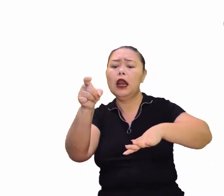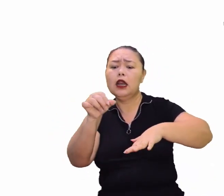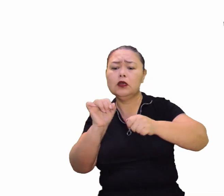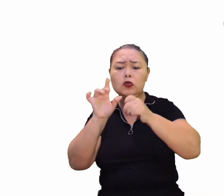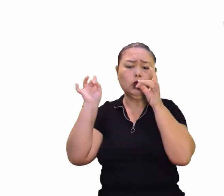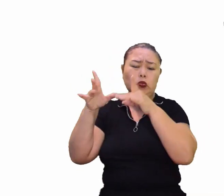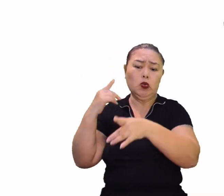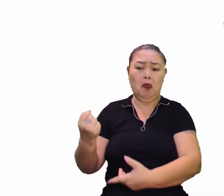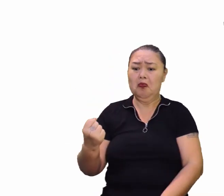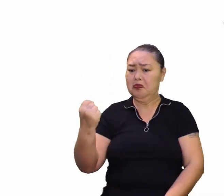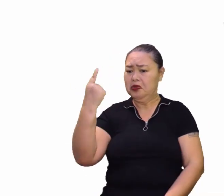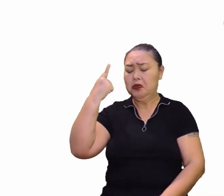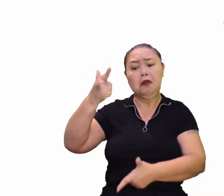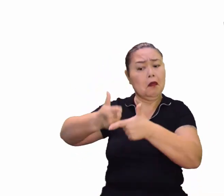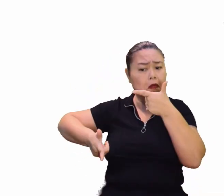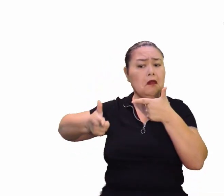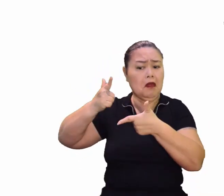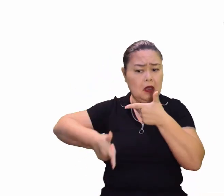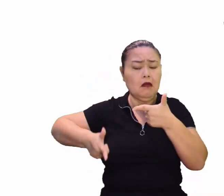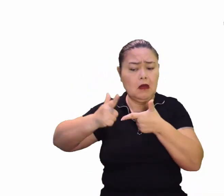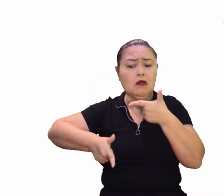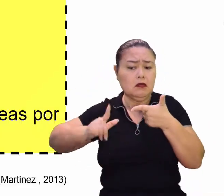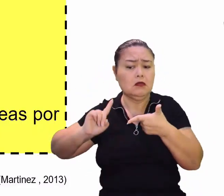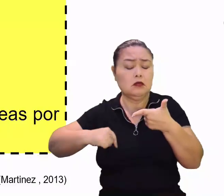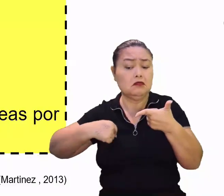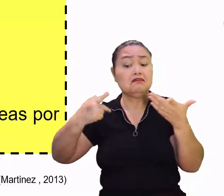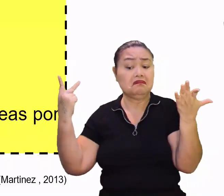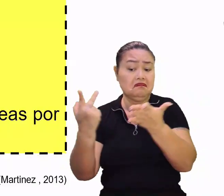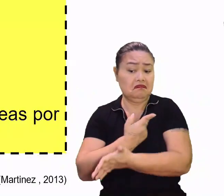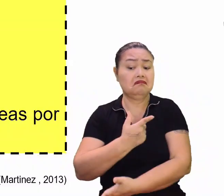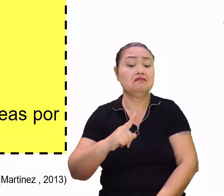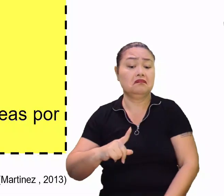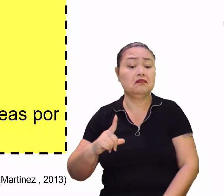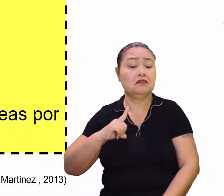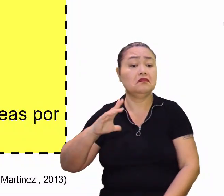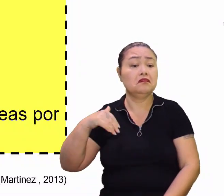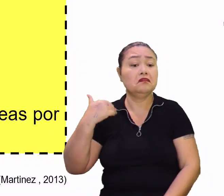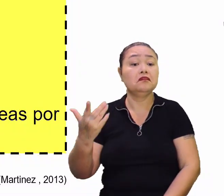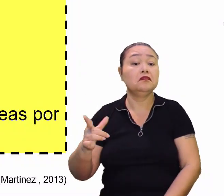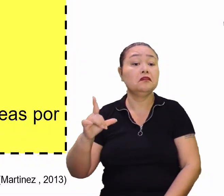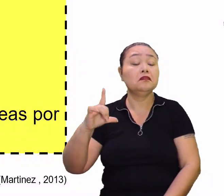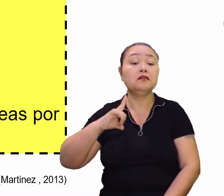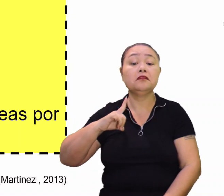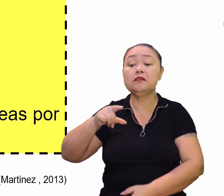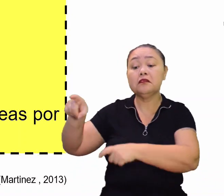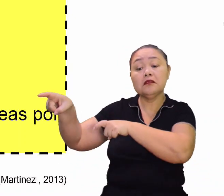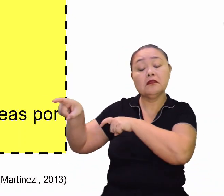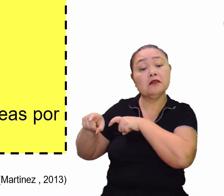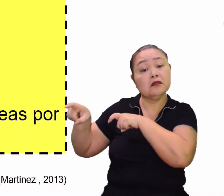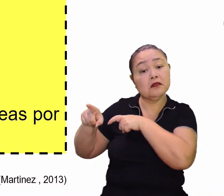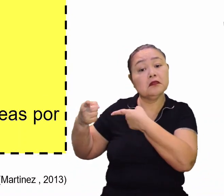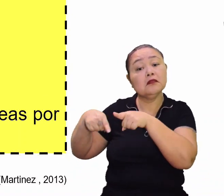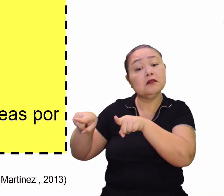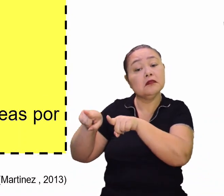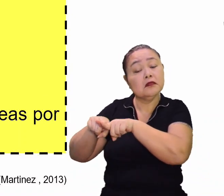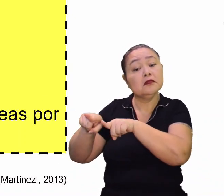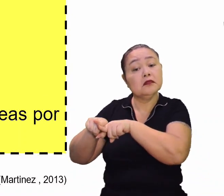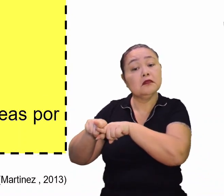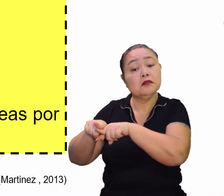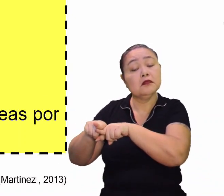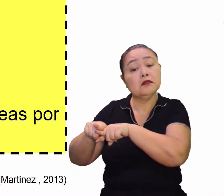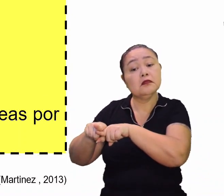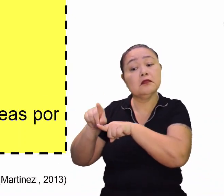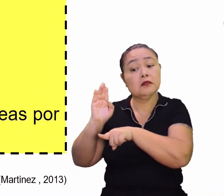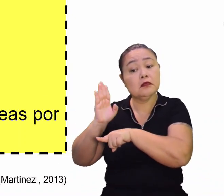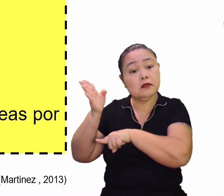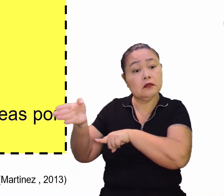isso aí. Que absurdo. Problema, hein? Mas, infelizmente, acontece muito ainda. E aí, nós temos as atividades agrícolas também contribuem